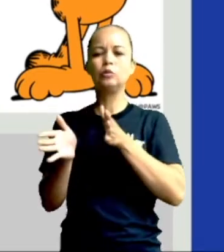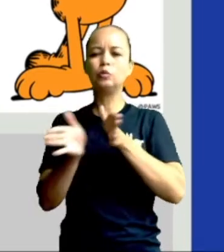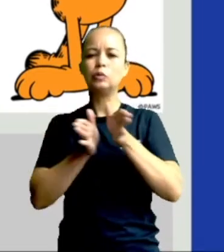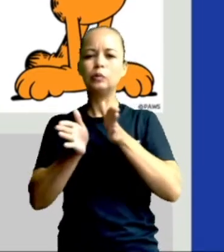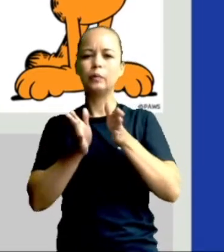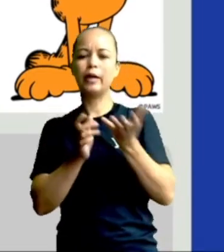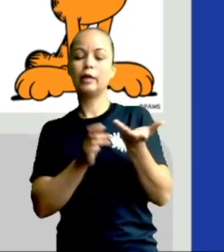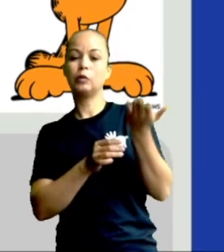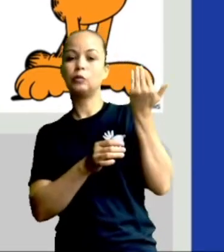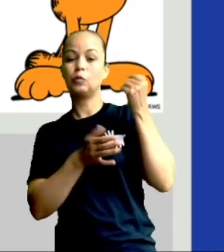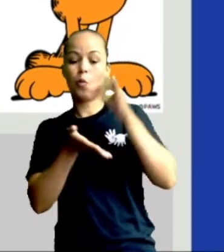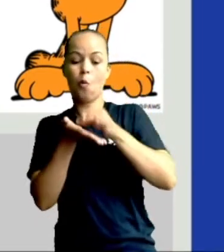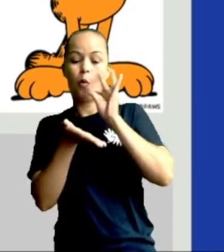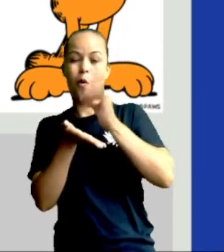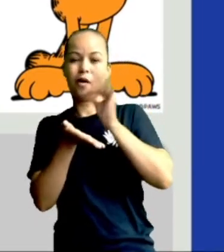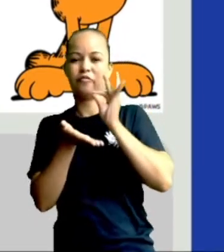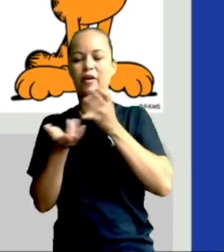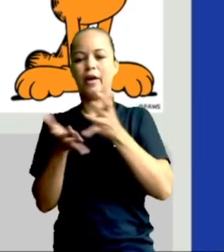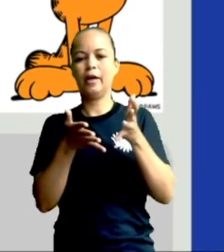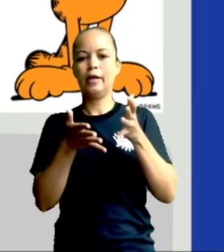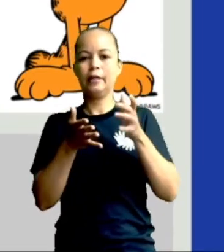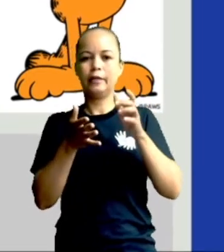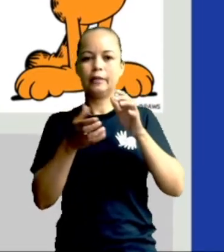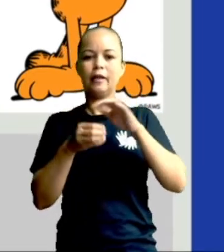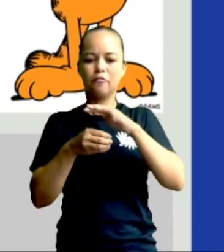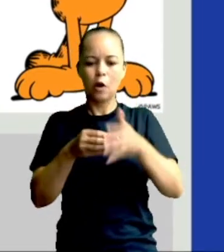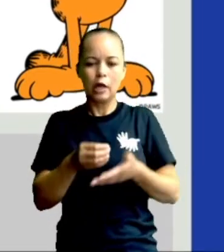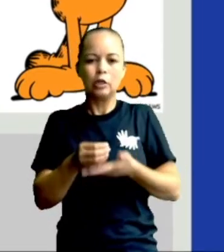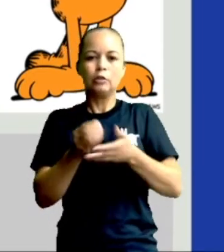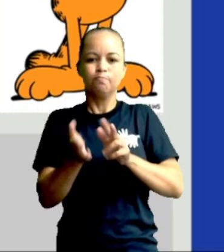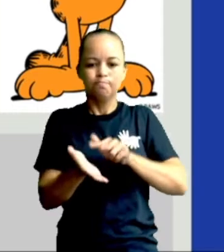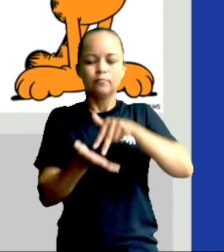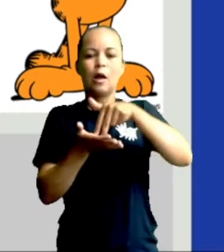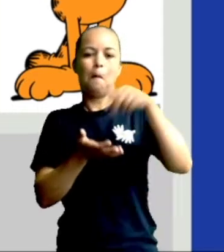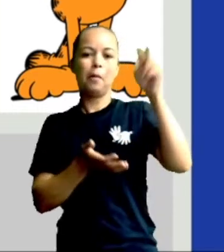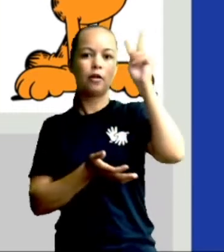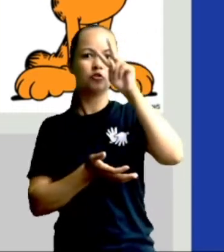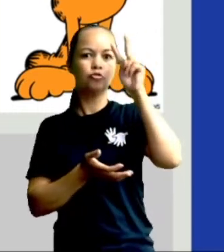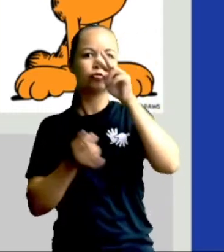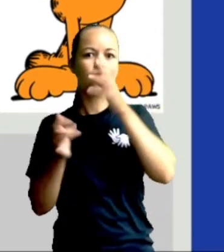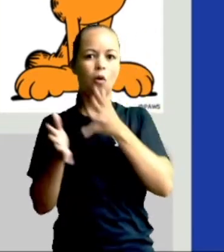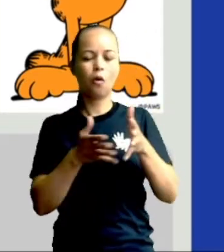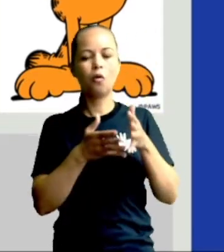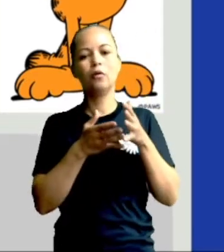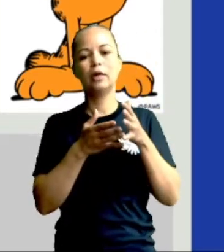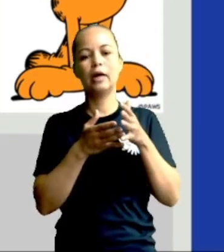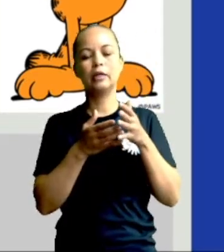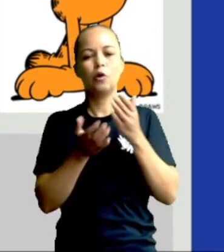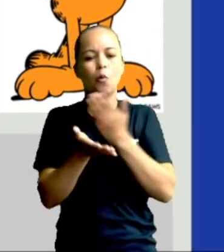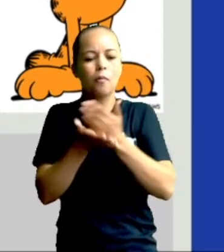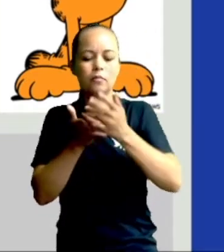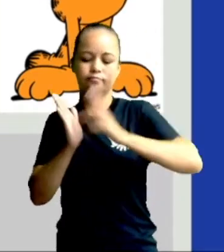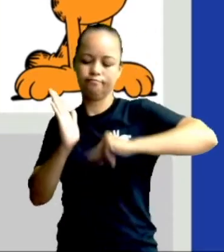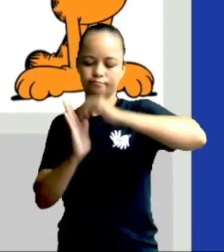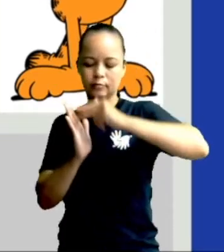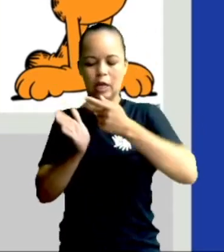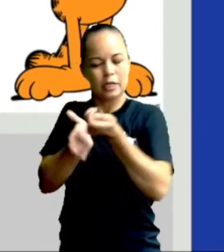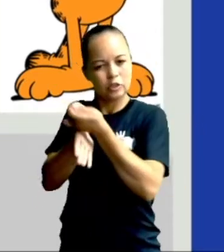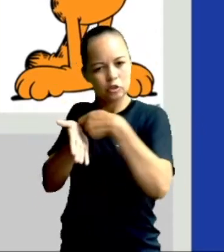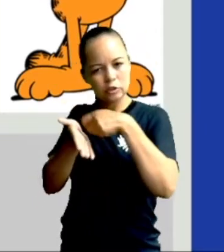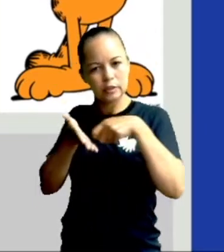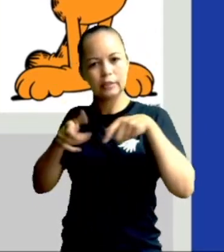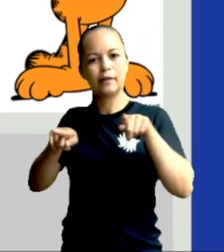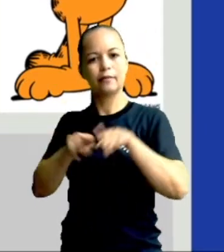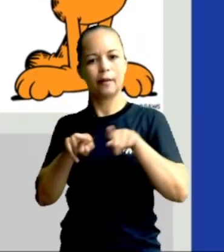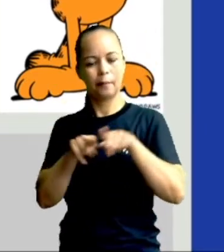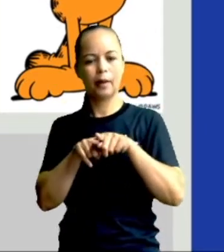do café, que teve um grande levante para a história. E olha, muita coisa começou a ser retratada e escrita na nossa história por